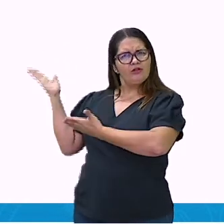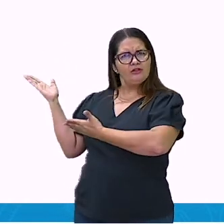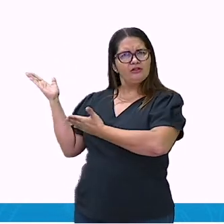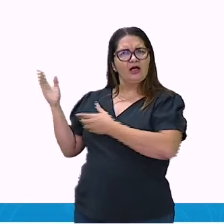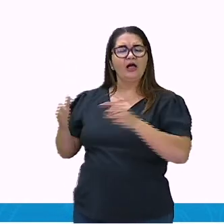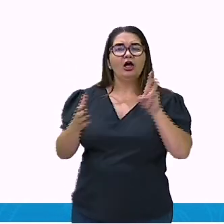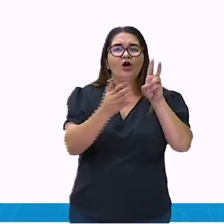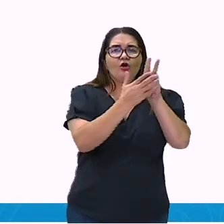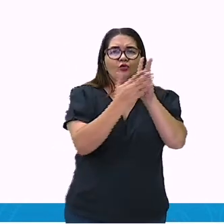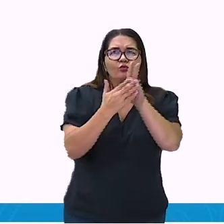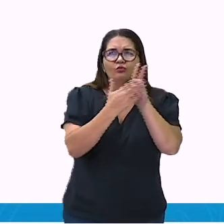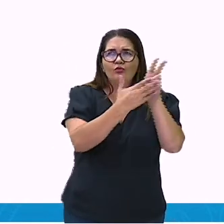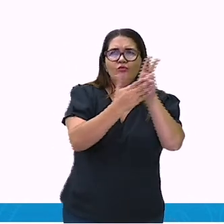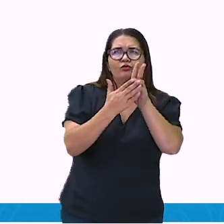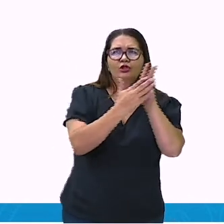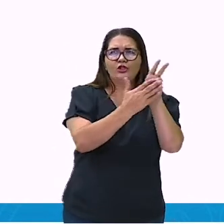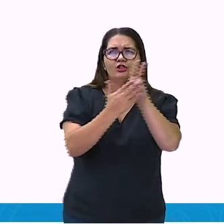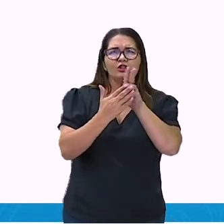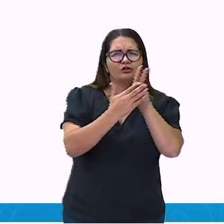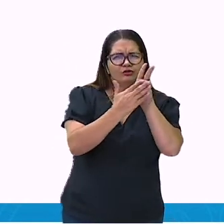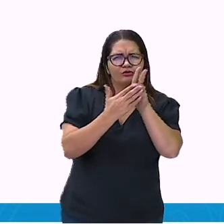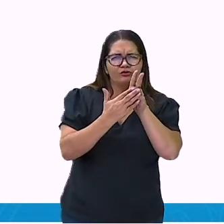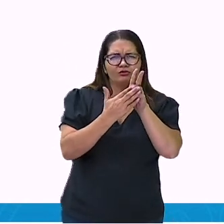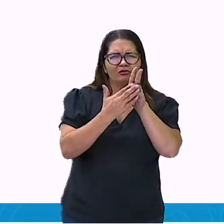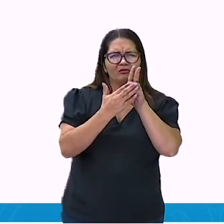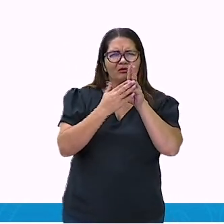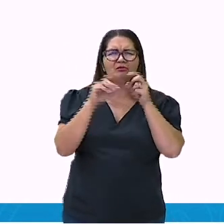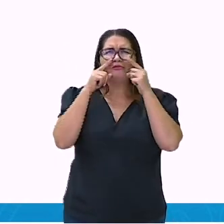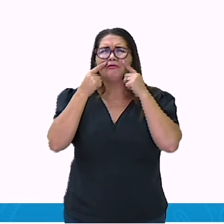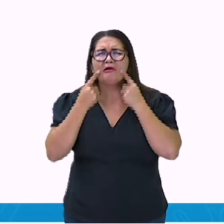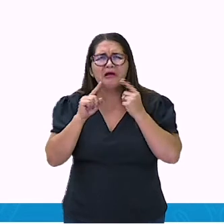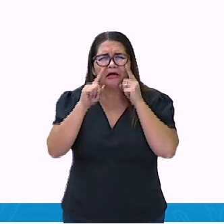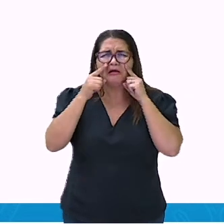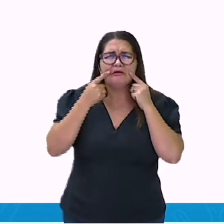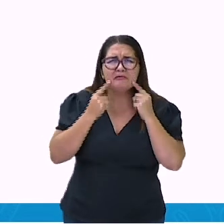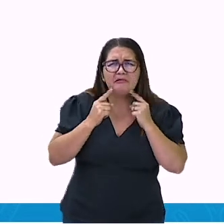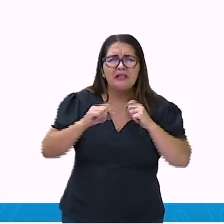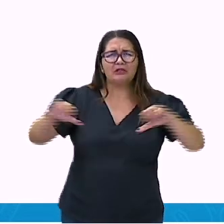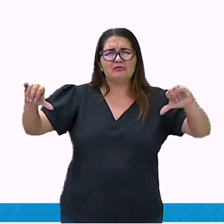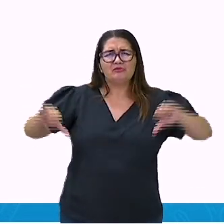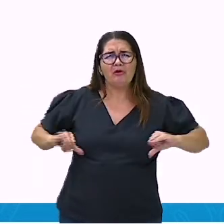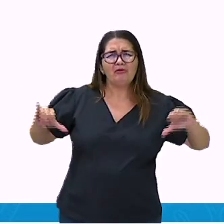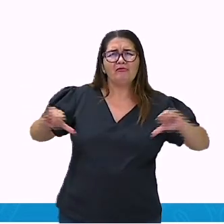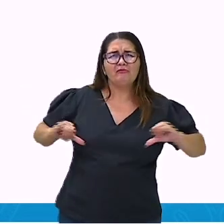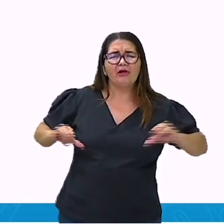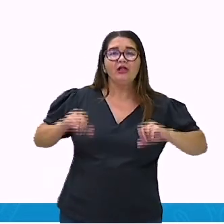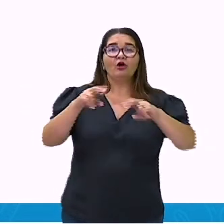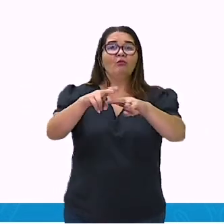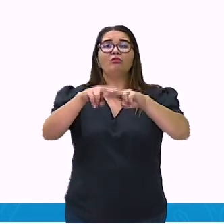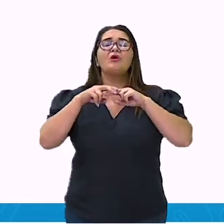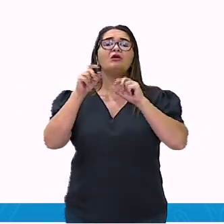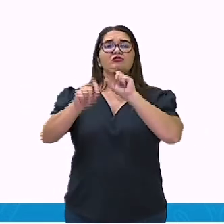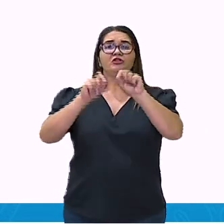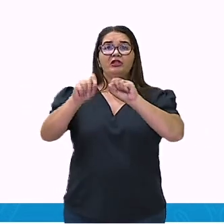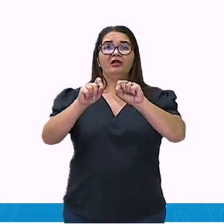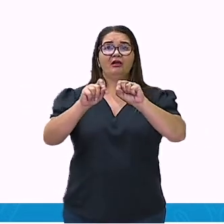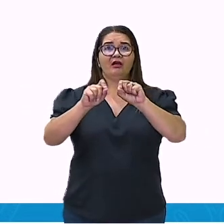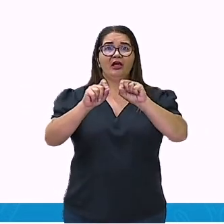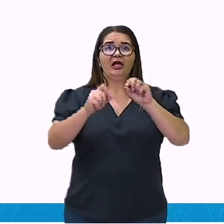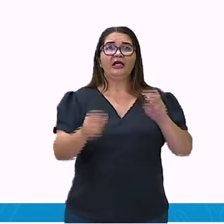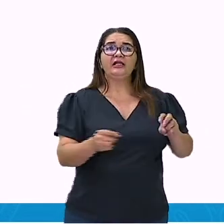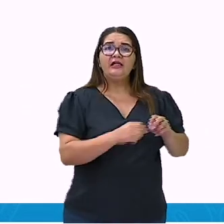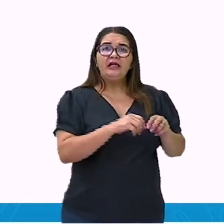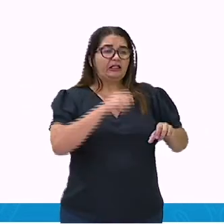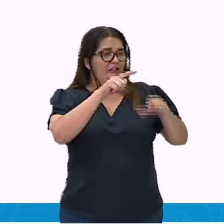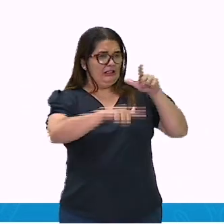chorando, por estar carregando a colônia nas costas, ou seja, carregando a